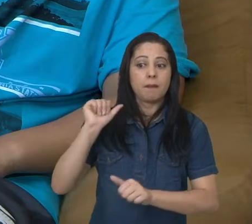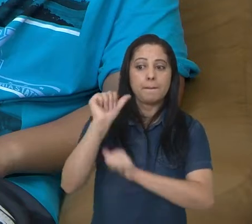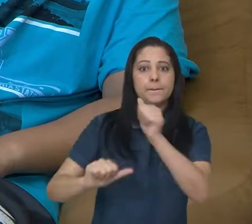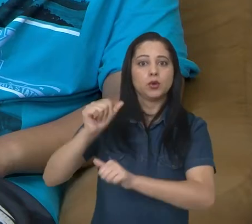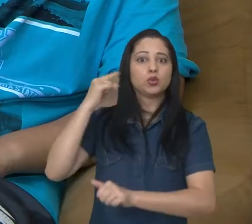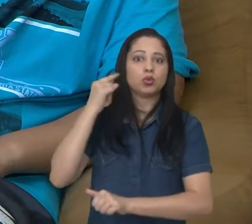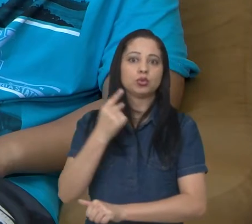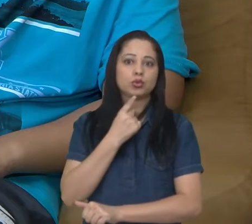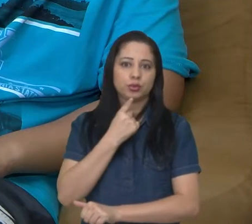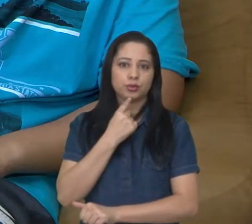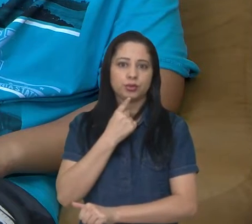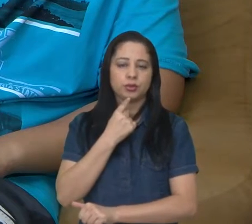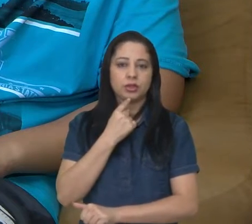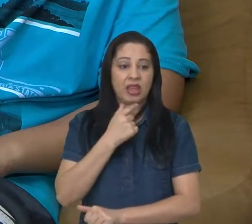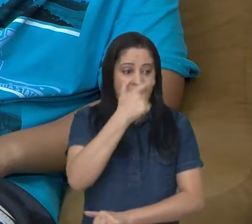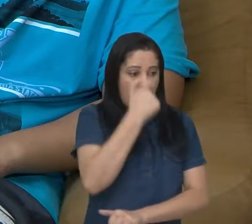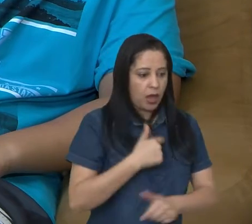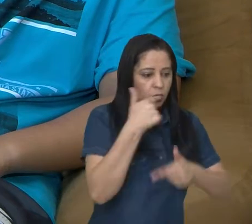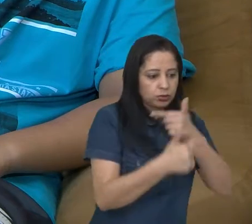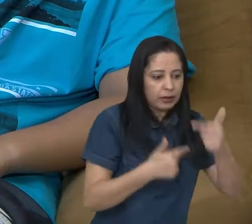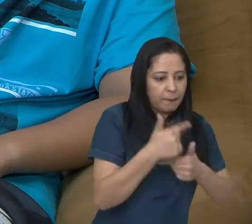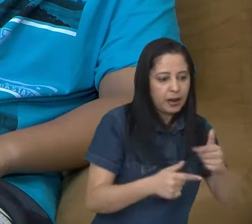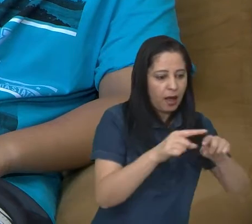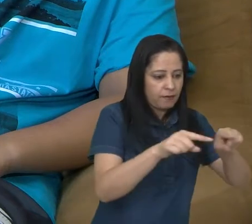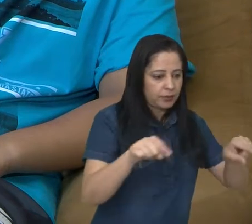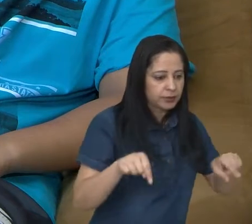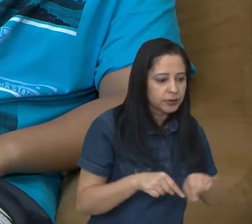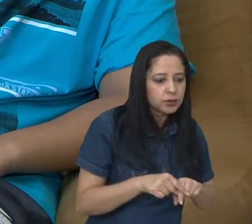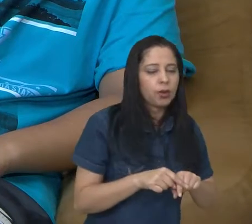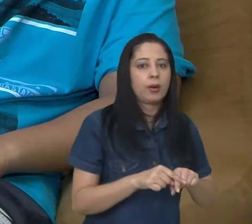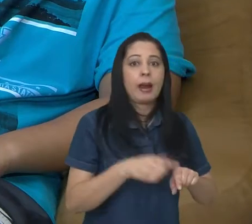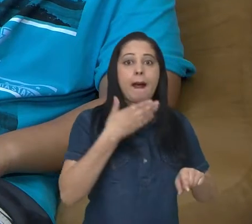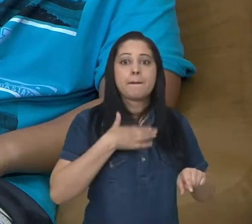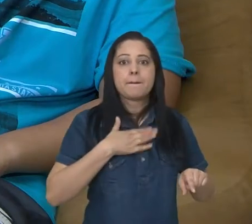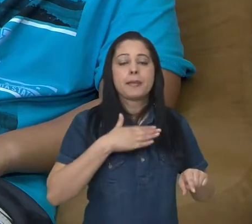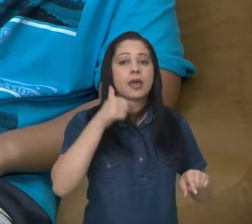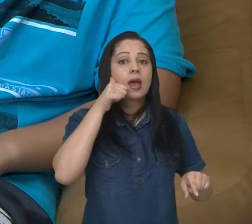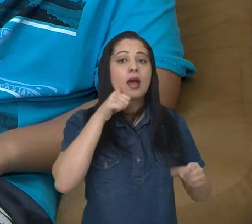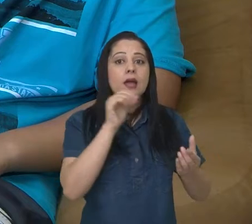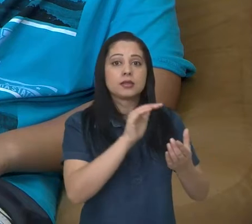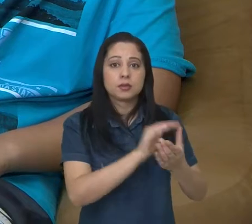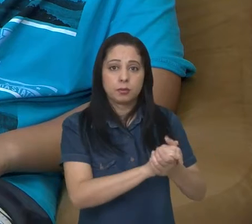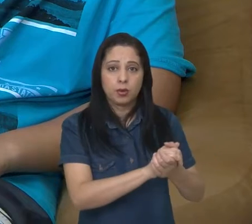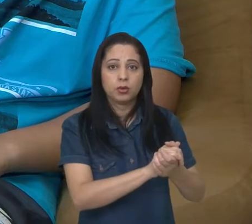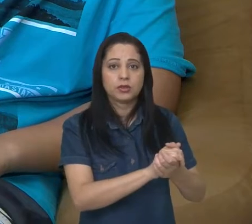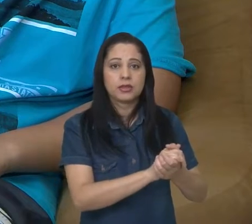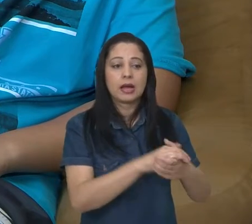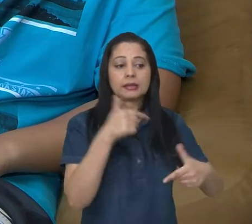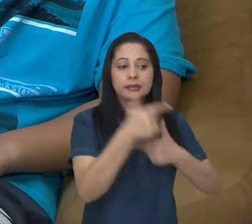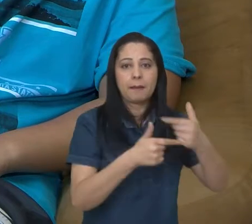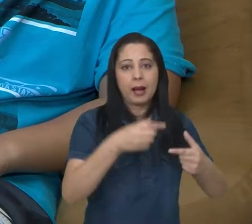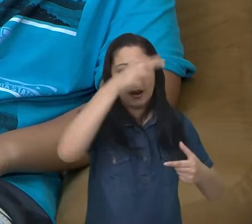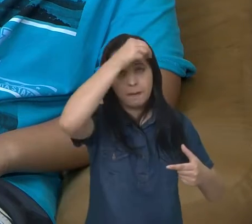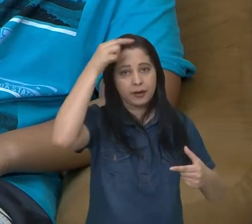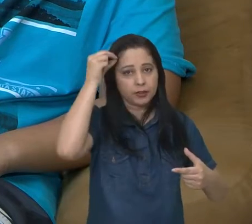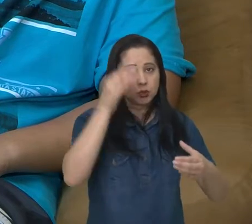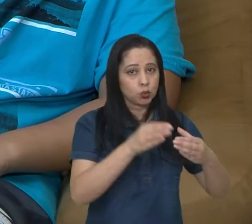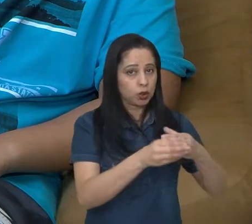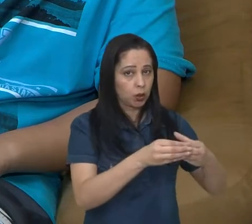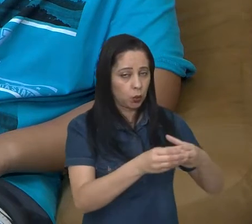ficou surdo, aí foi aquele baque, né? Eu trabalhava em escritório, daí eu tive que sair. A minha esposa